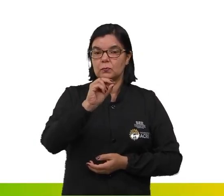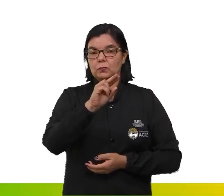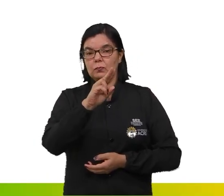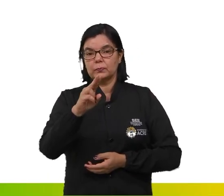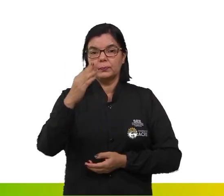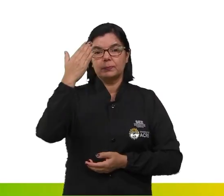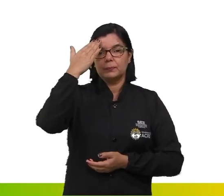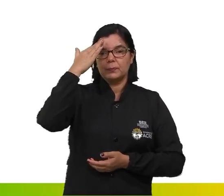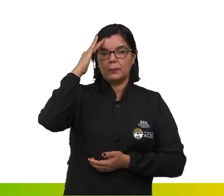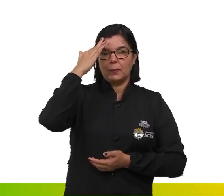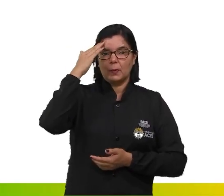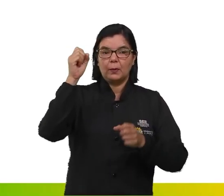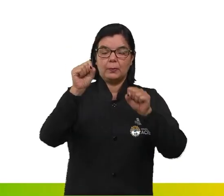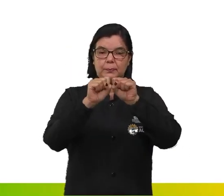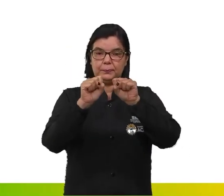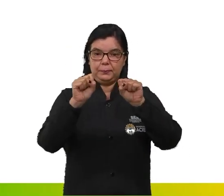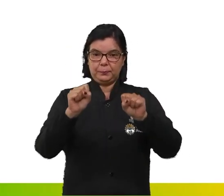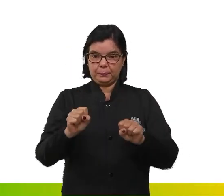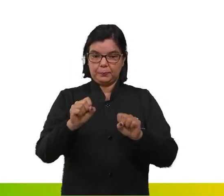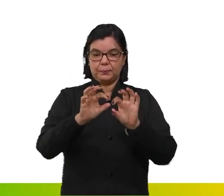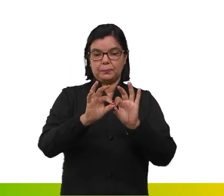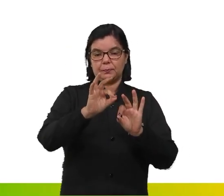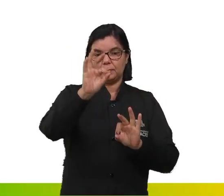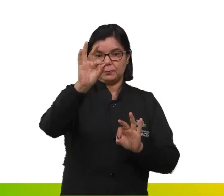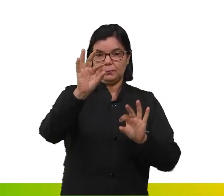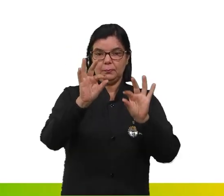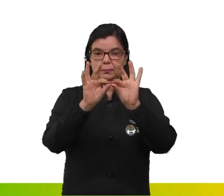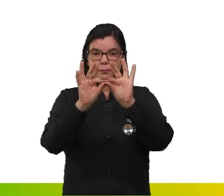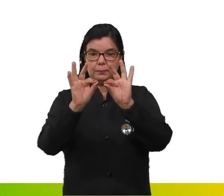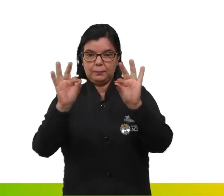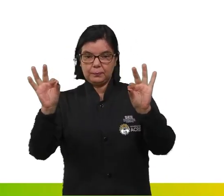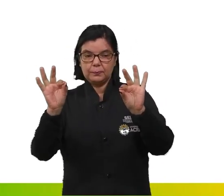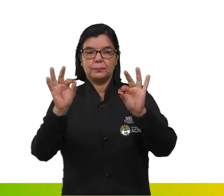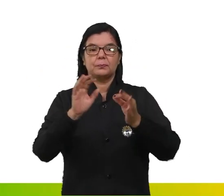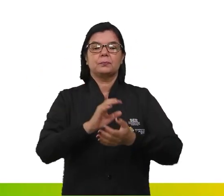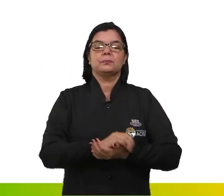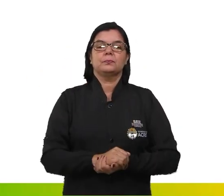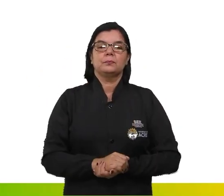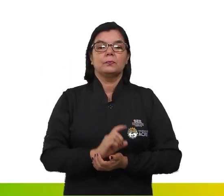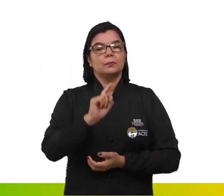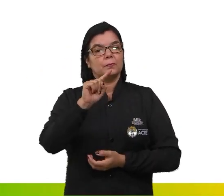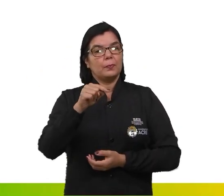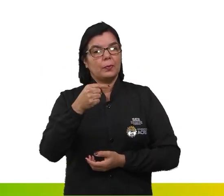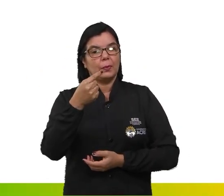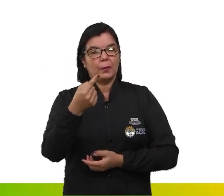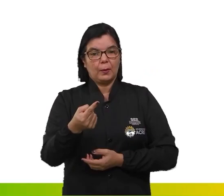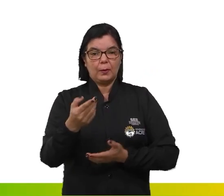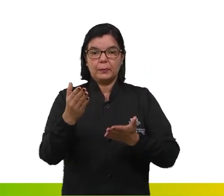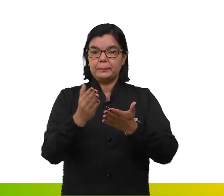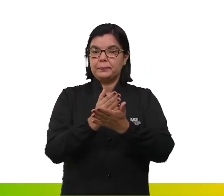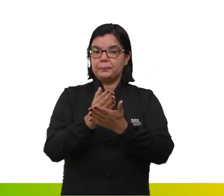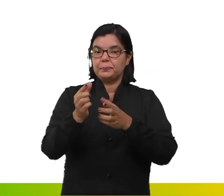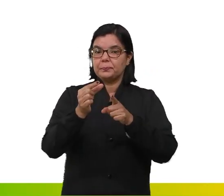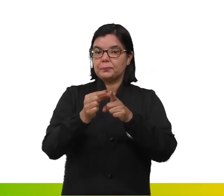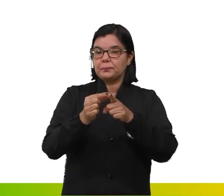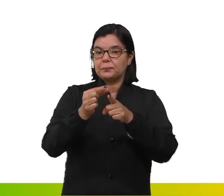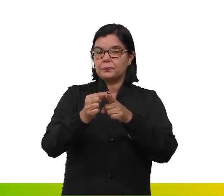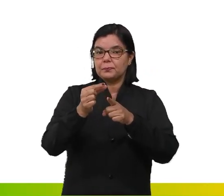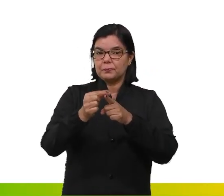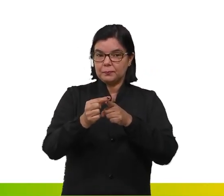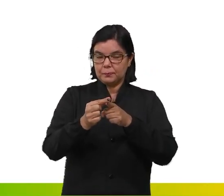os conceitos do sistema métrico decimal e depois algumas unidades de medidas